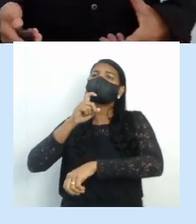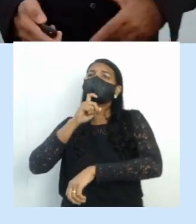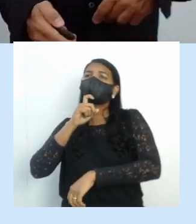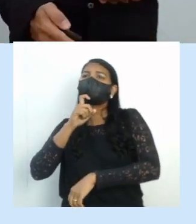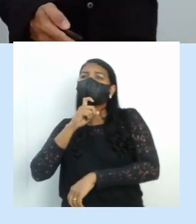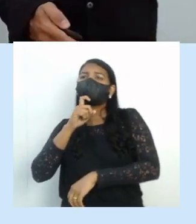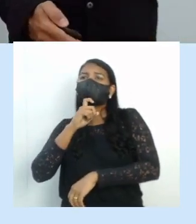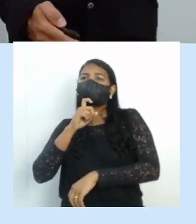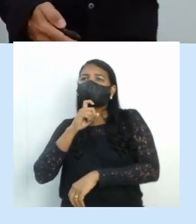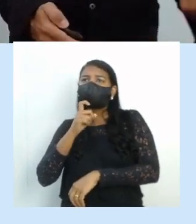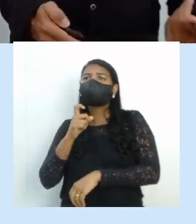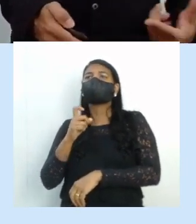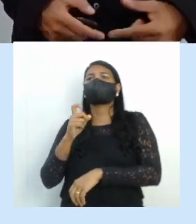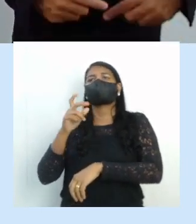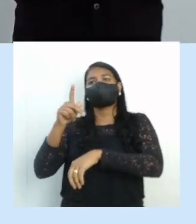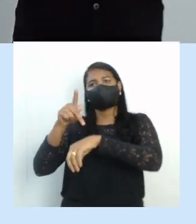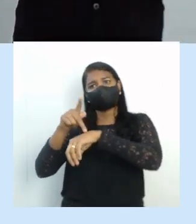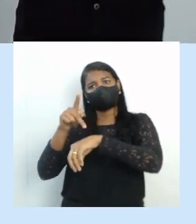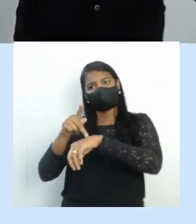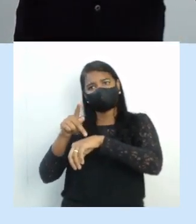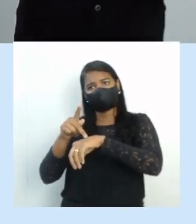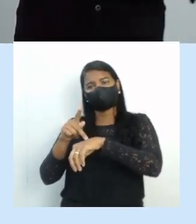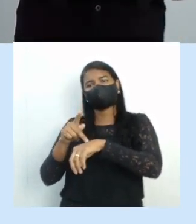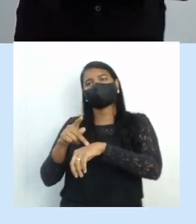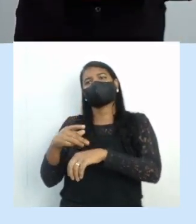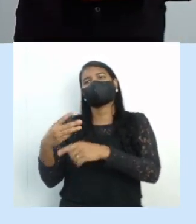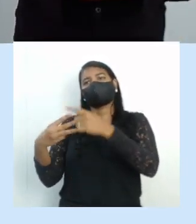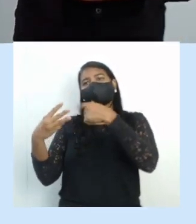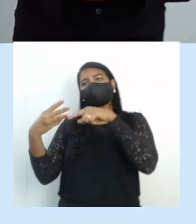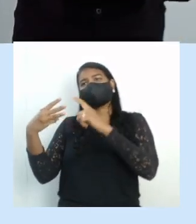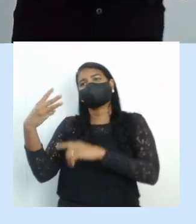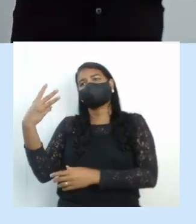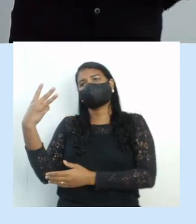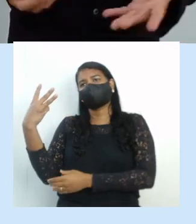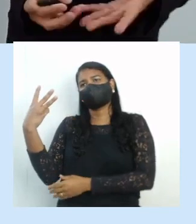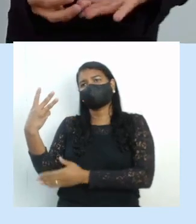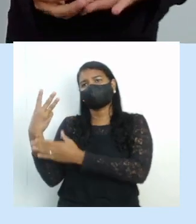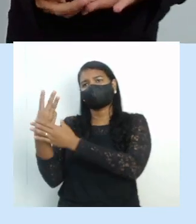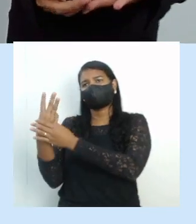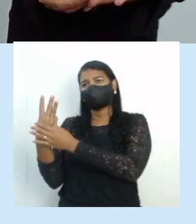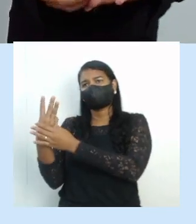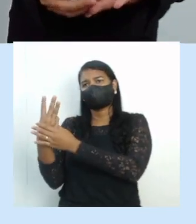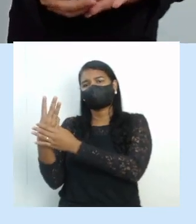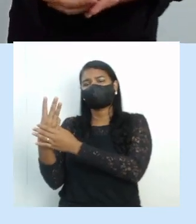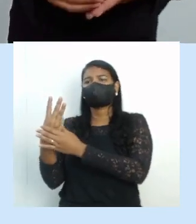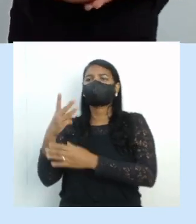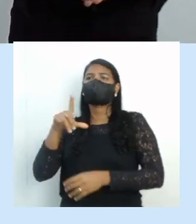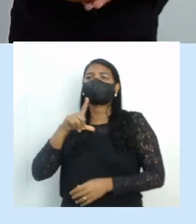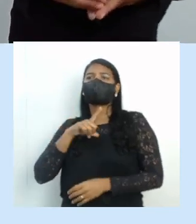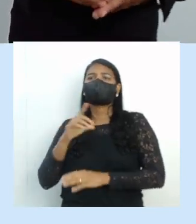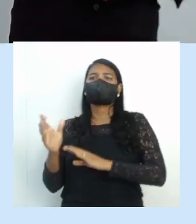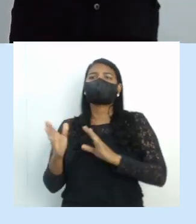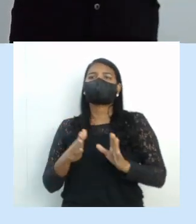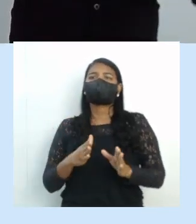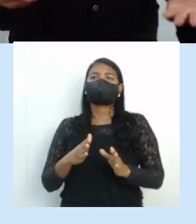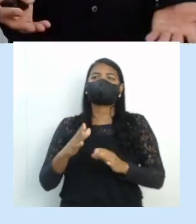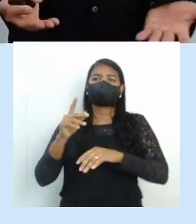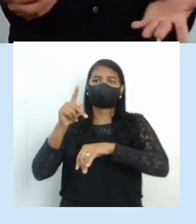resfriamento e vai se formar os 3 tipos de rochas que a gente tem, que são as